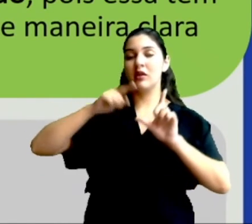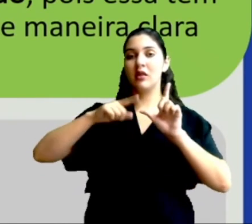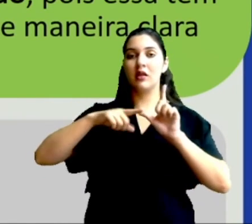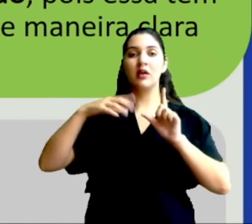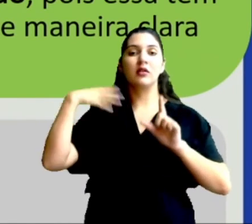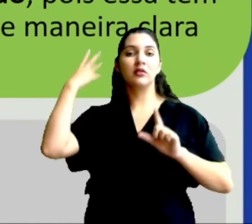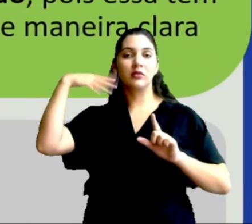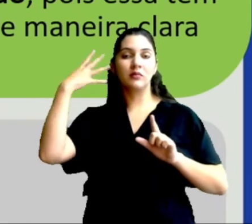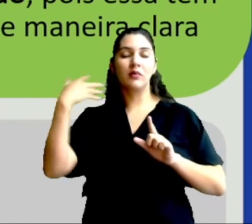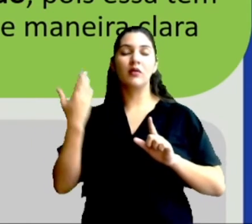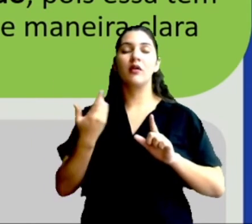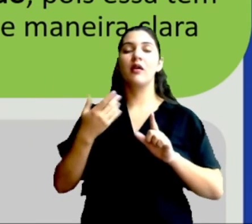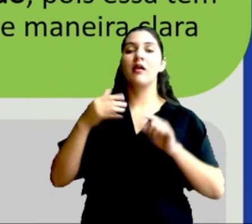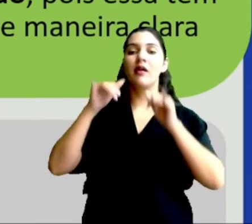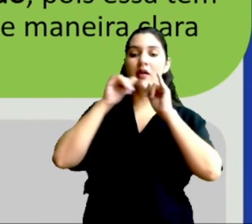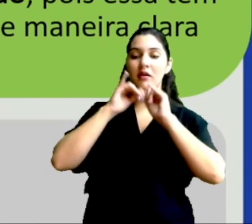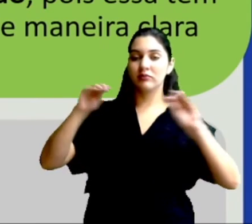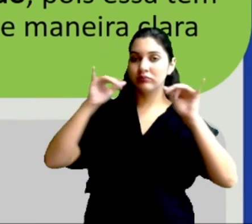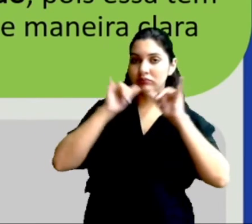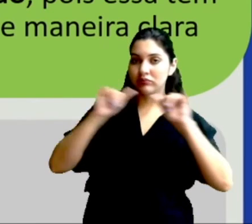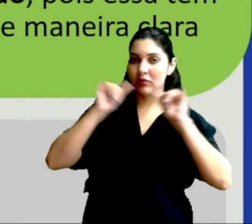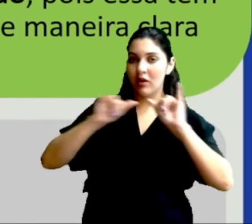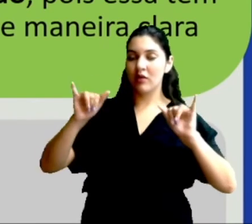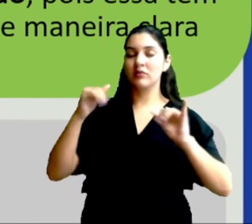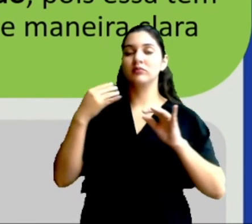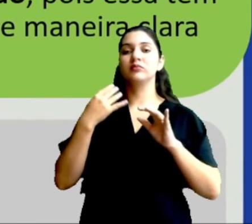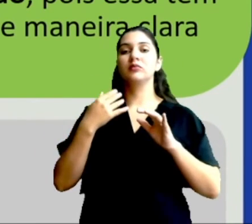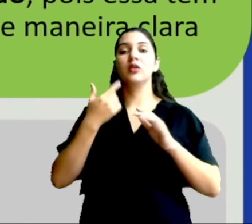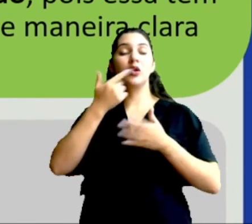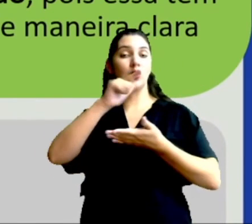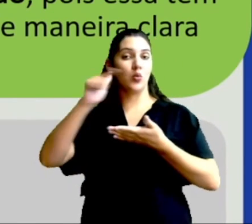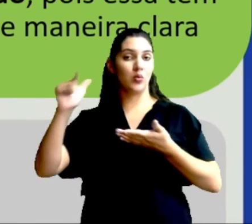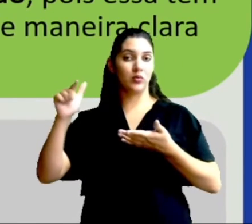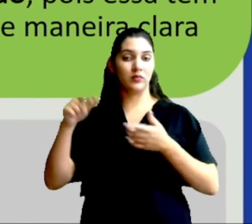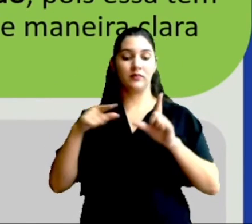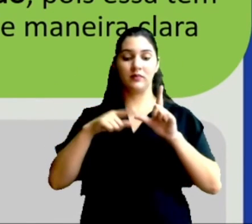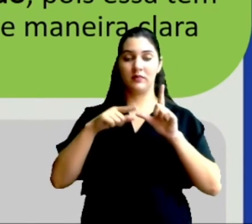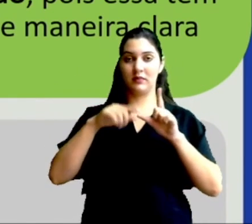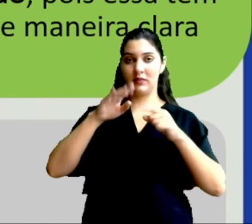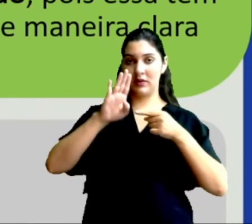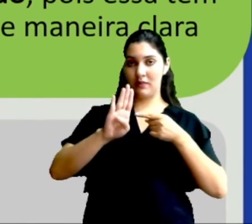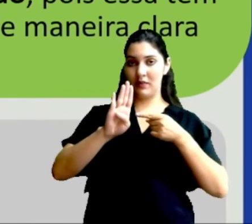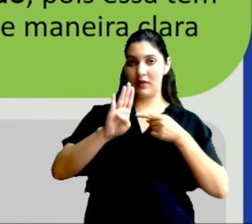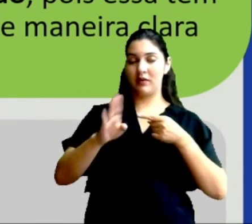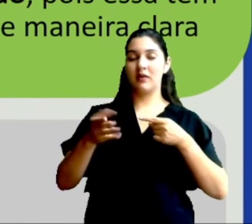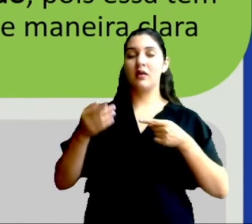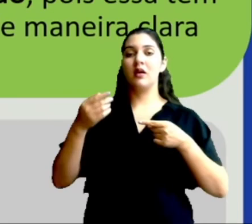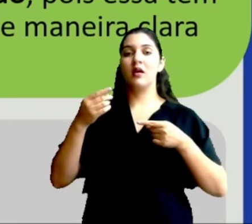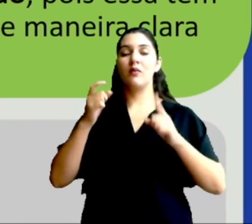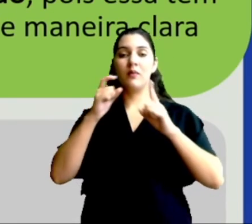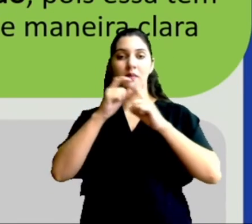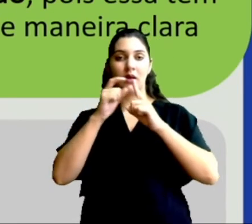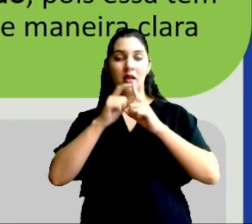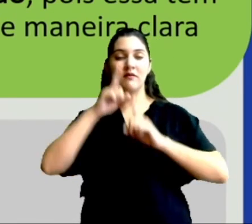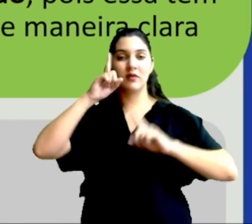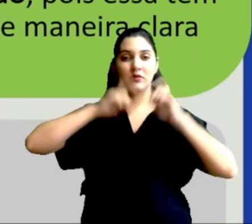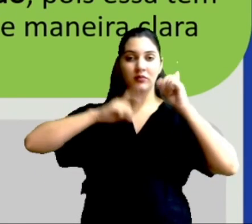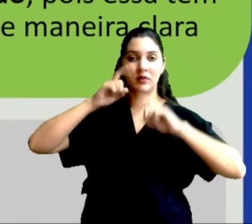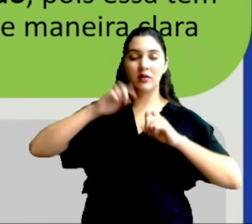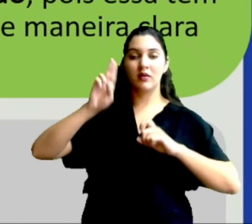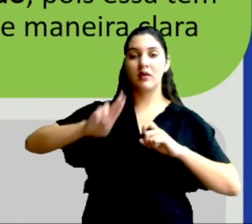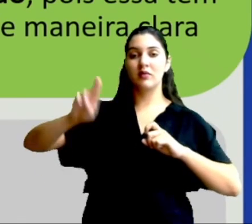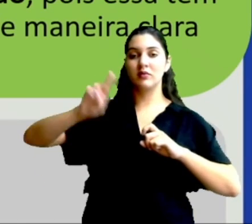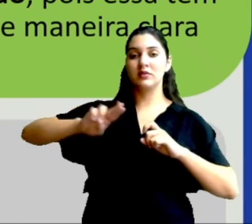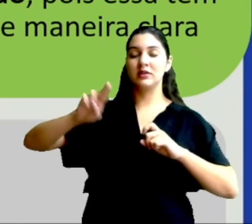de música, anúncios publicitários, entre outros. A letra B, uma palavra ou expressão é usada